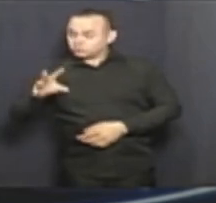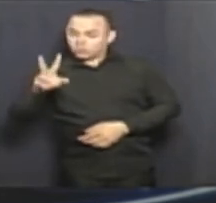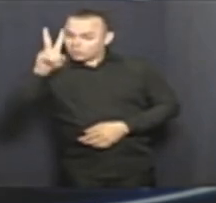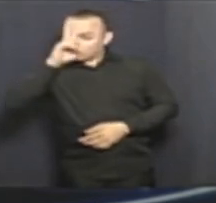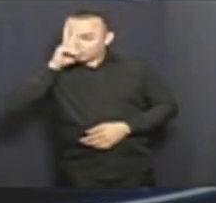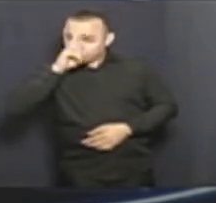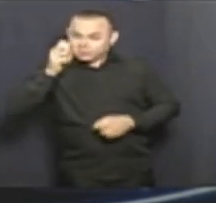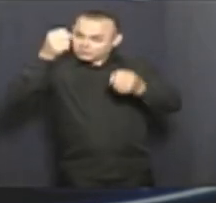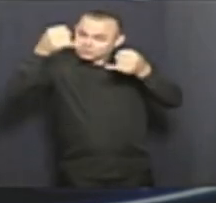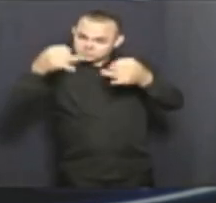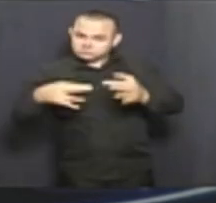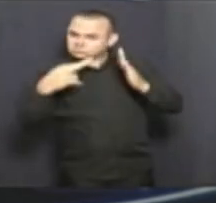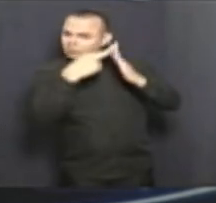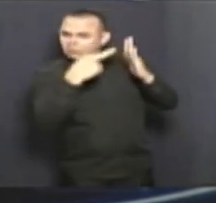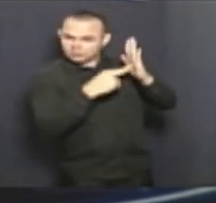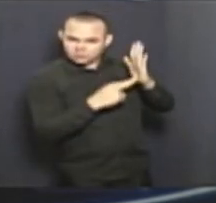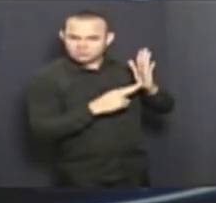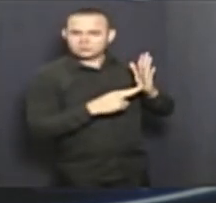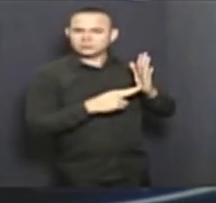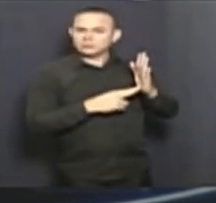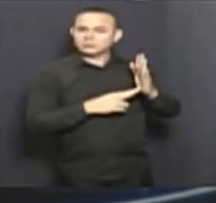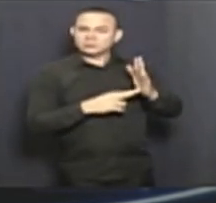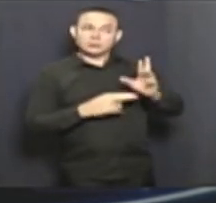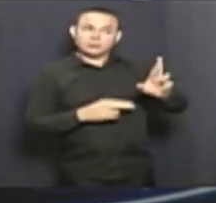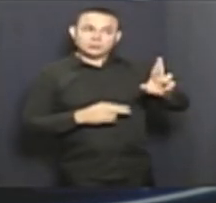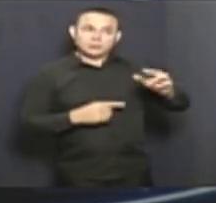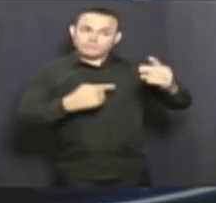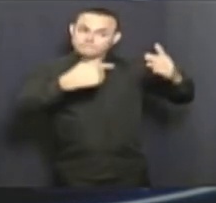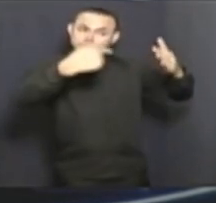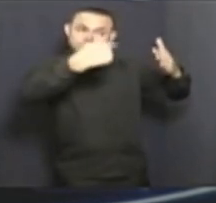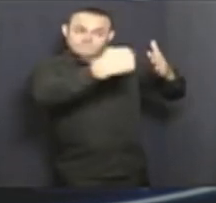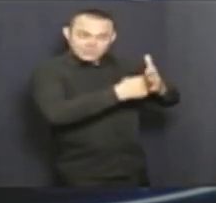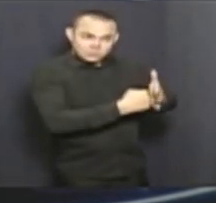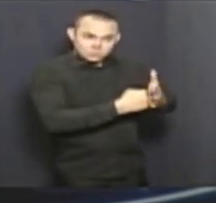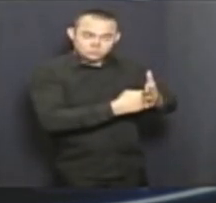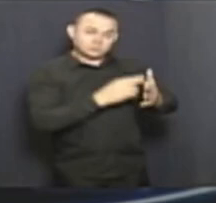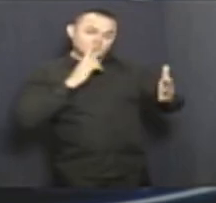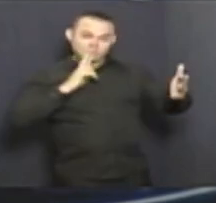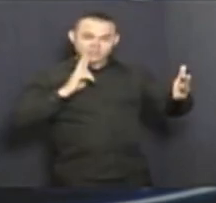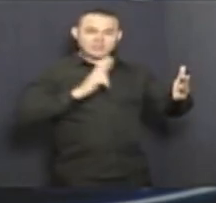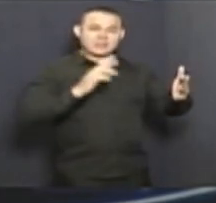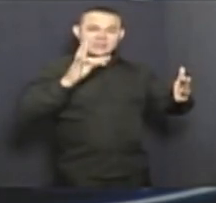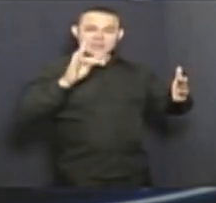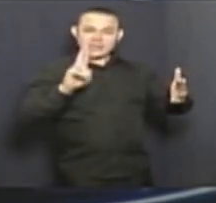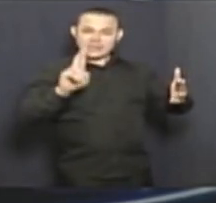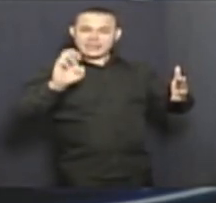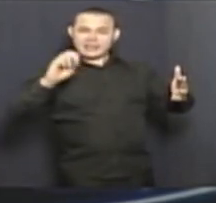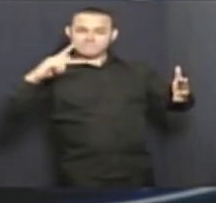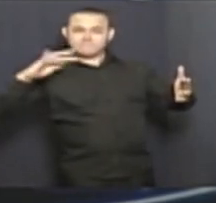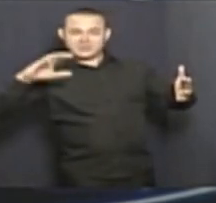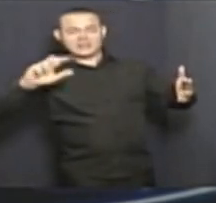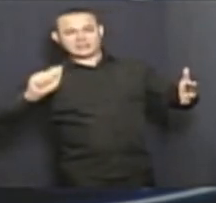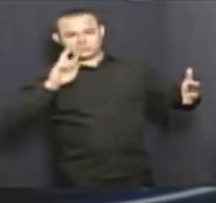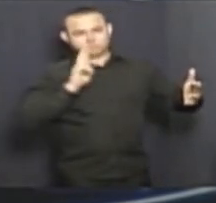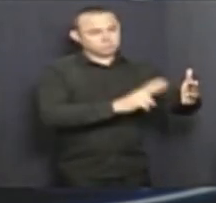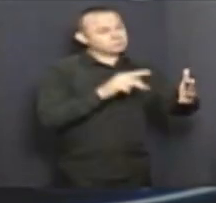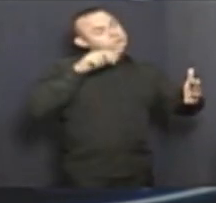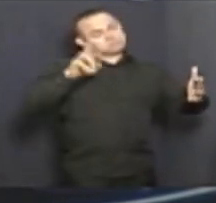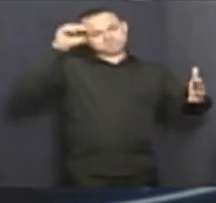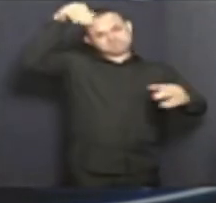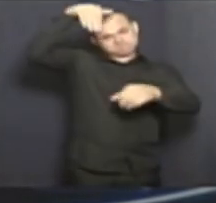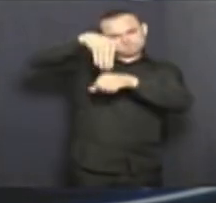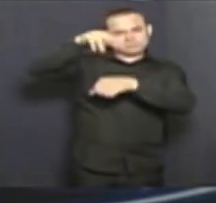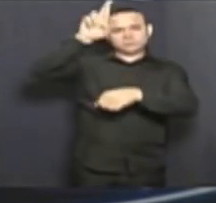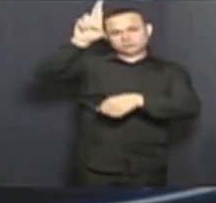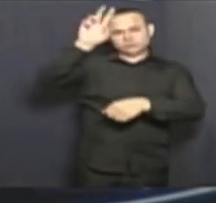todos os candidatos a época é de quem responde essa regra deste bloco deste é aberto a partir de button nós estamos seguindo